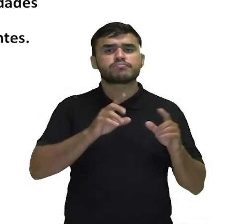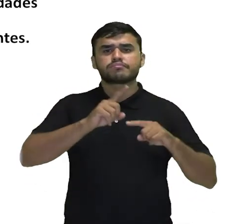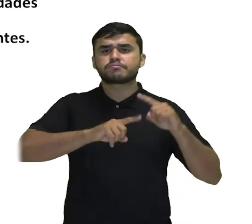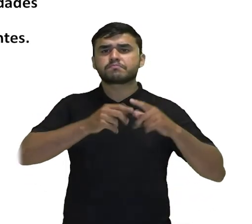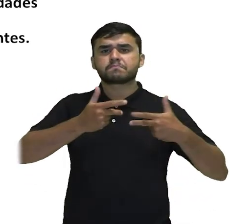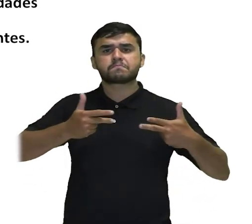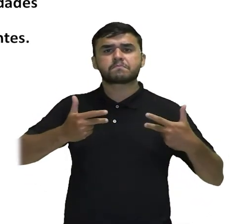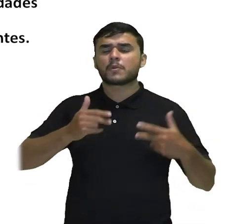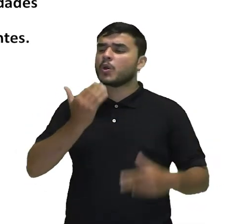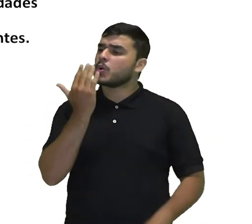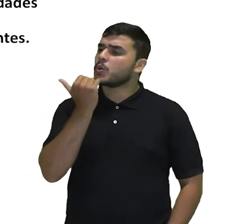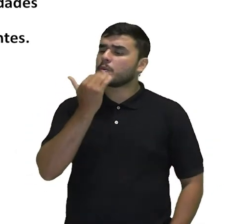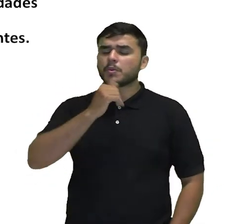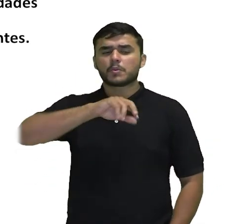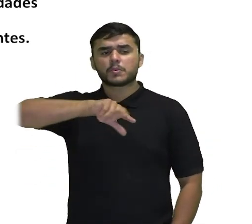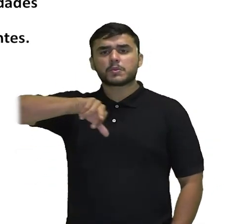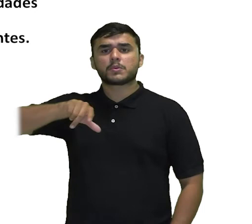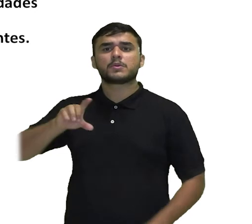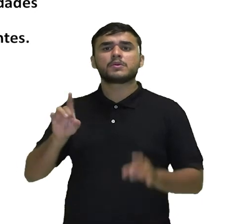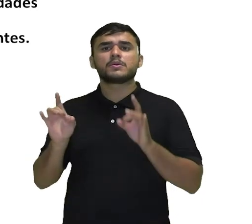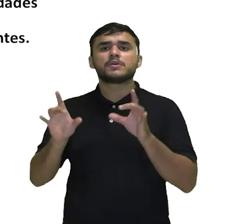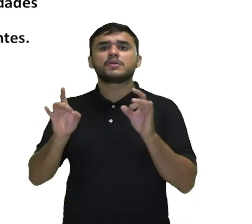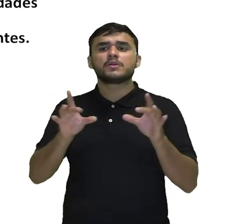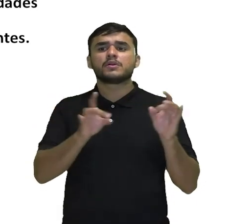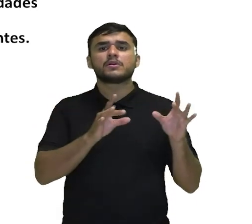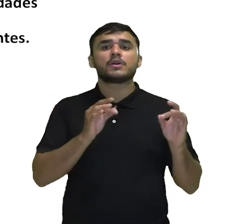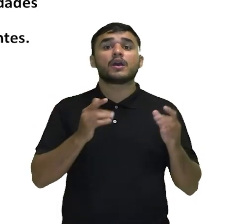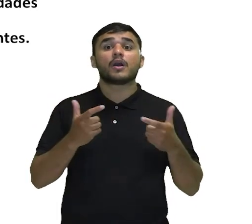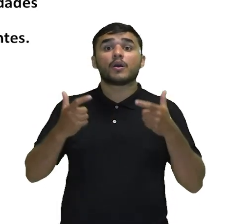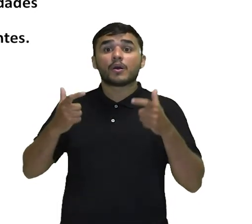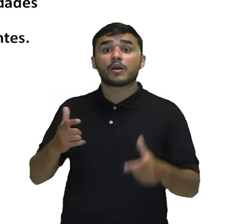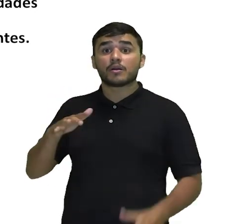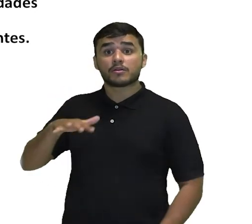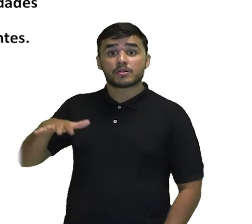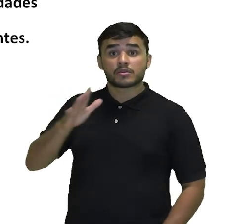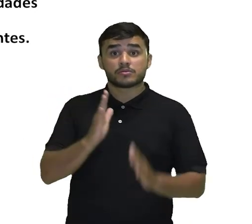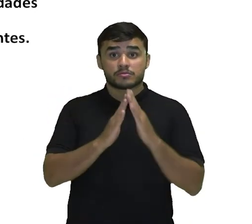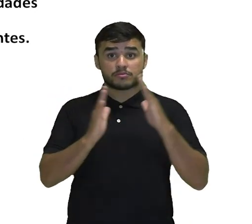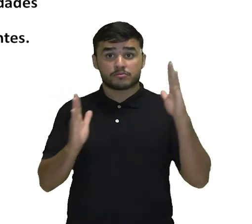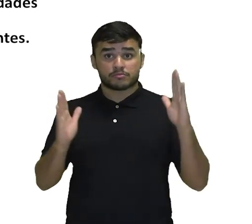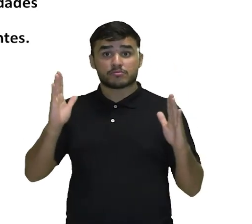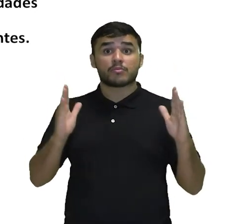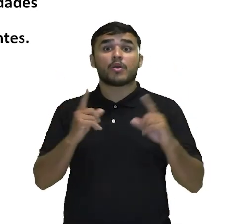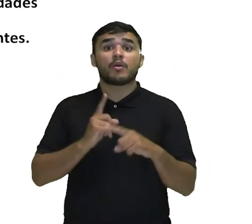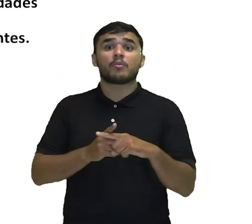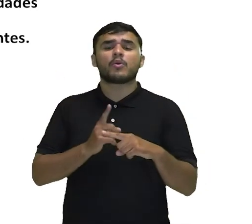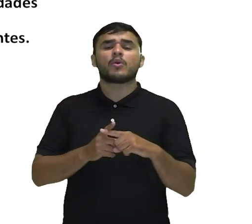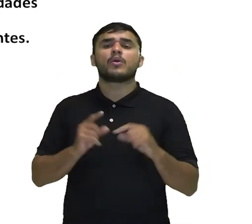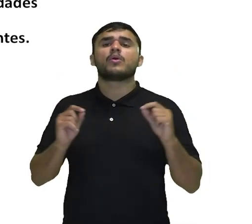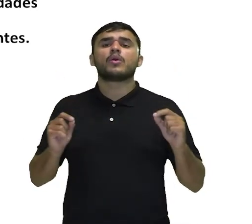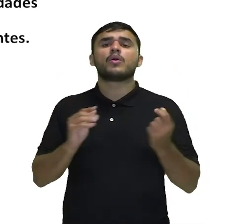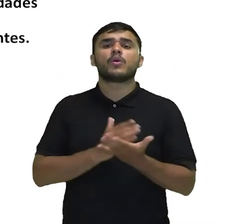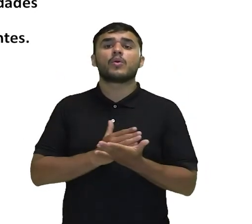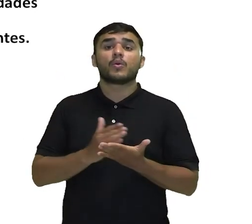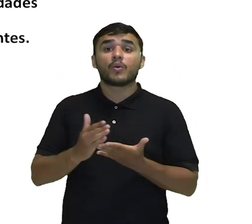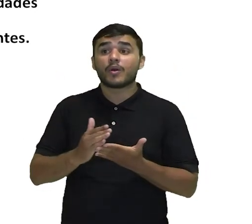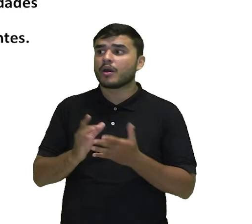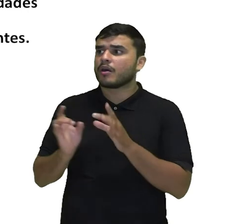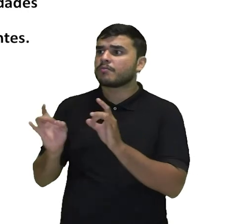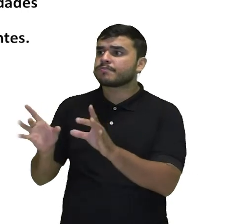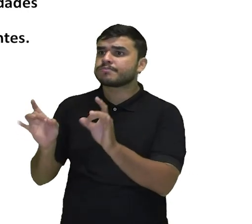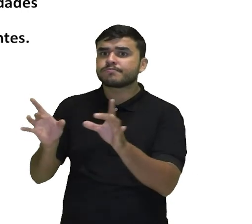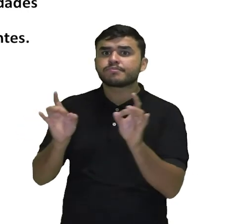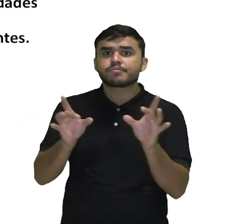alimentos era averiguado naquele período, porque a partir daí começa a existir essa